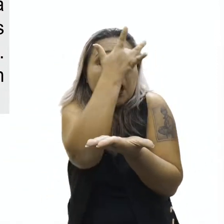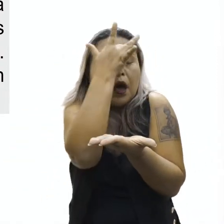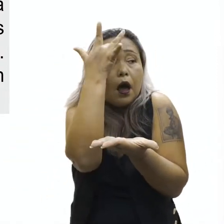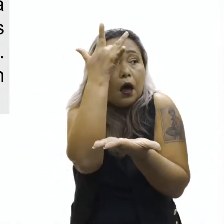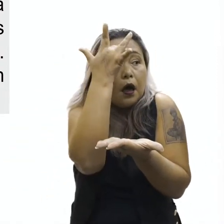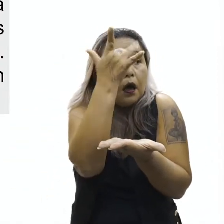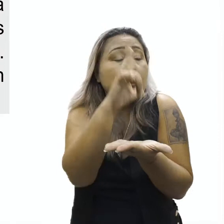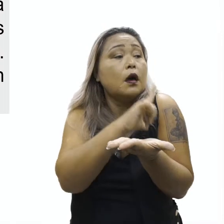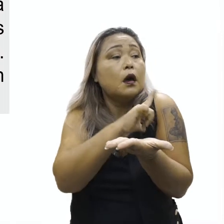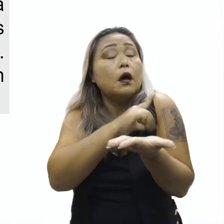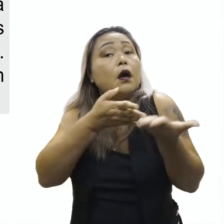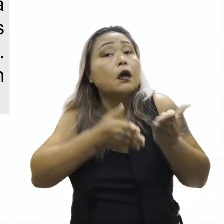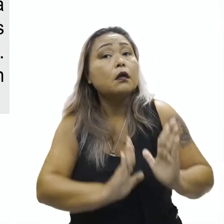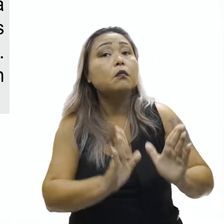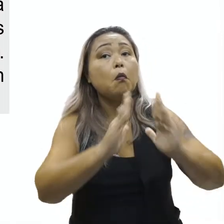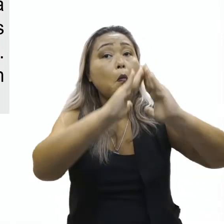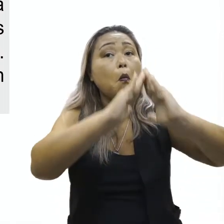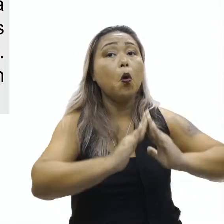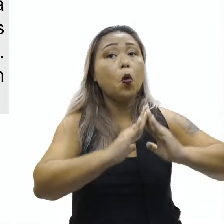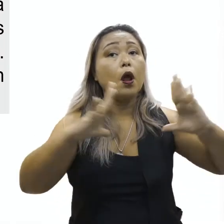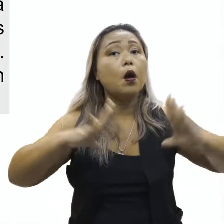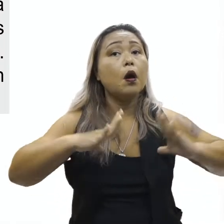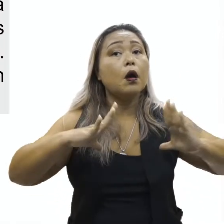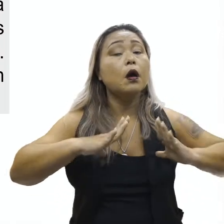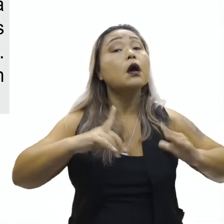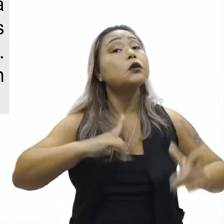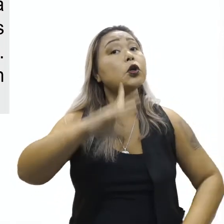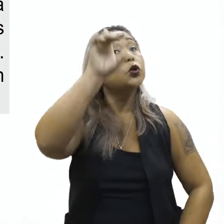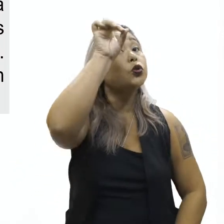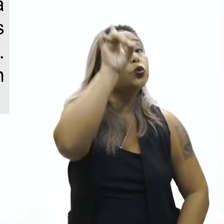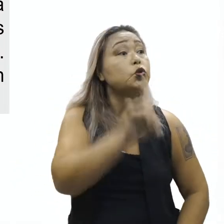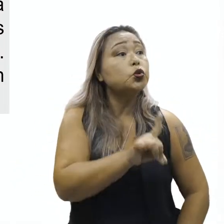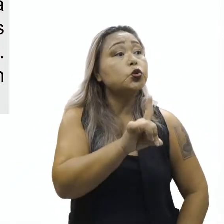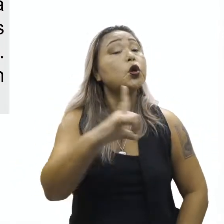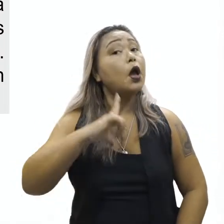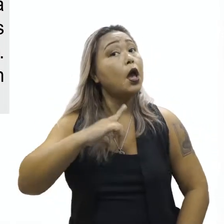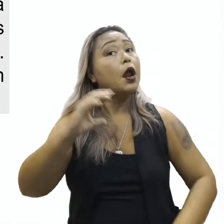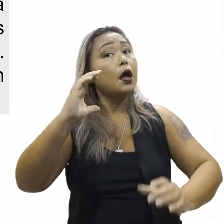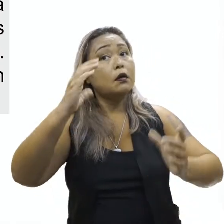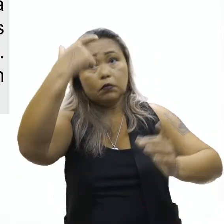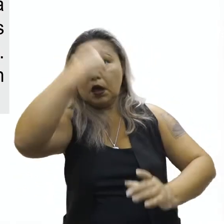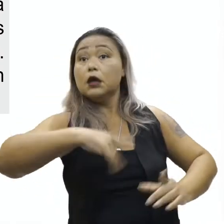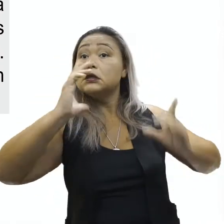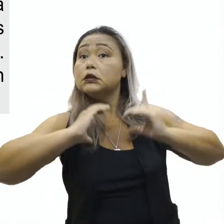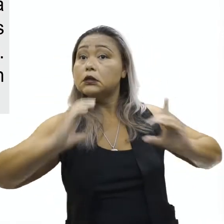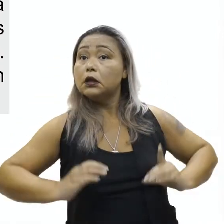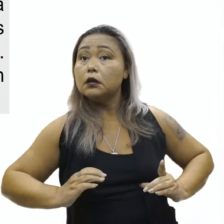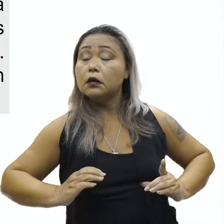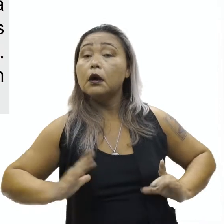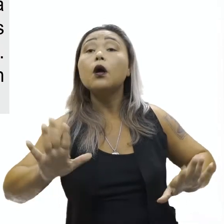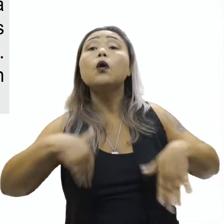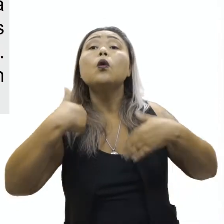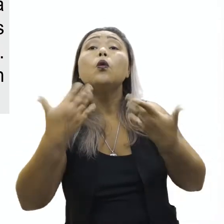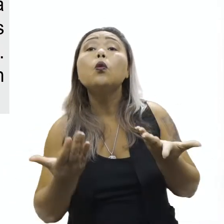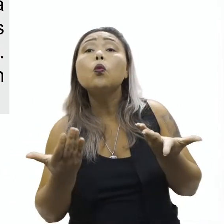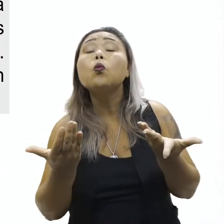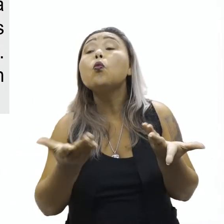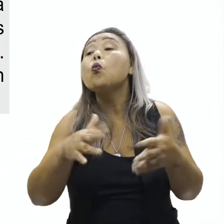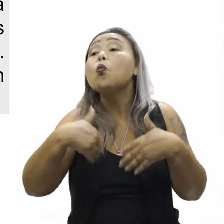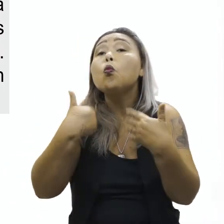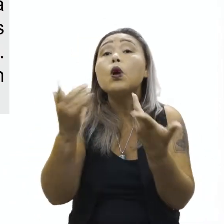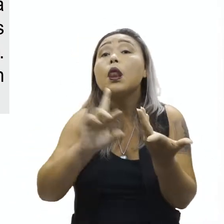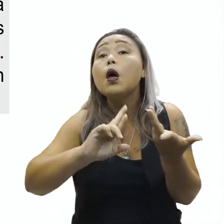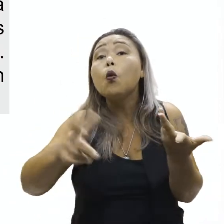moravam na cidade, elas tinham o direito de ser consideradas cidadãs. Nesse sentido, quem eram as pessoas que não